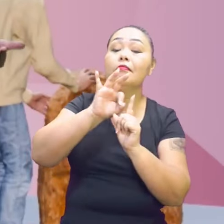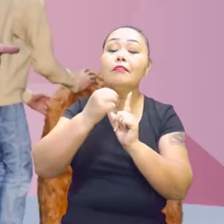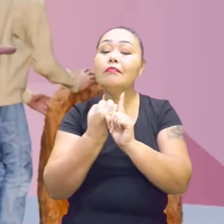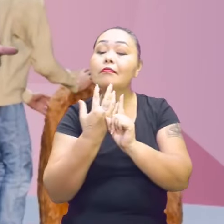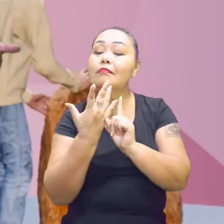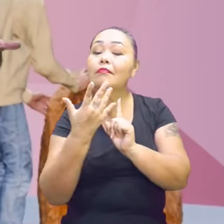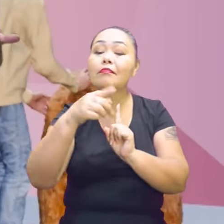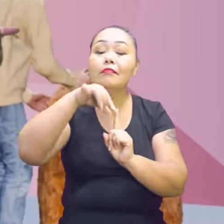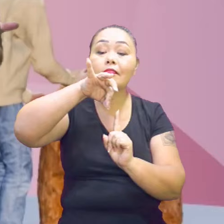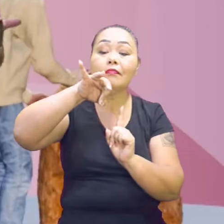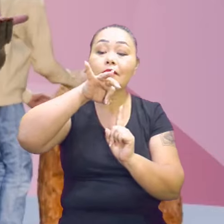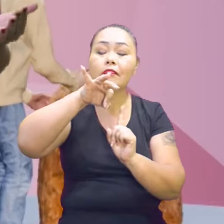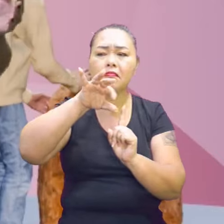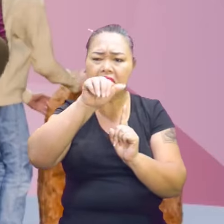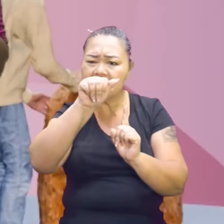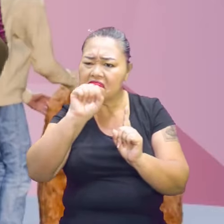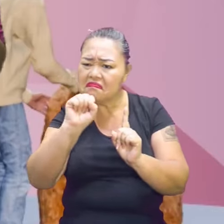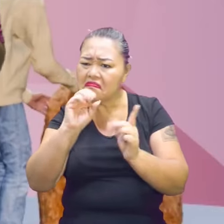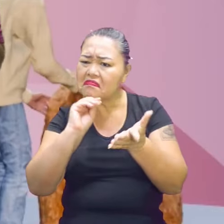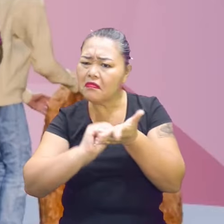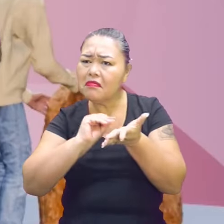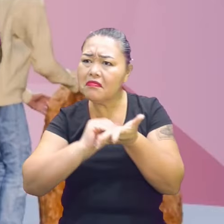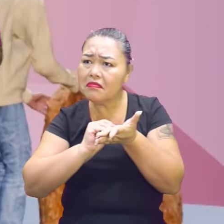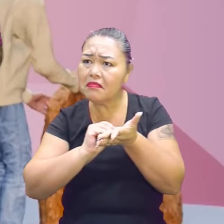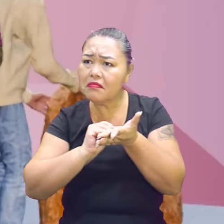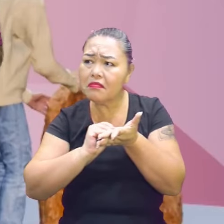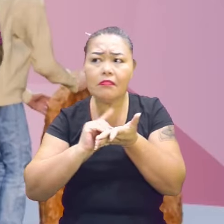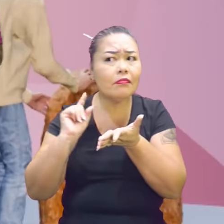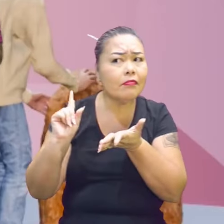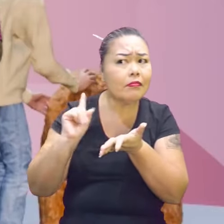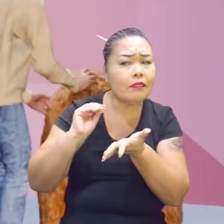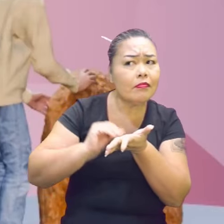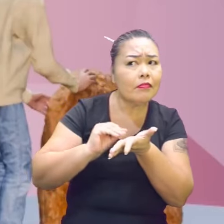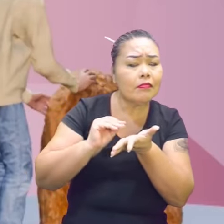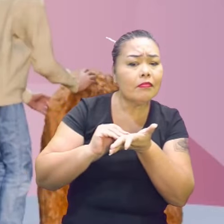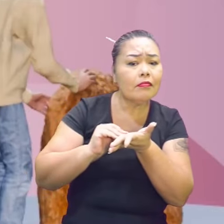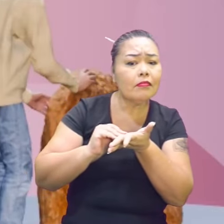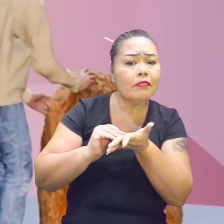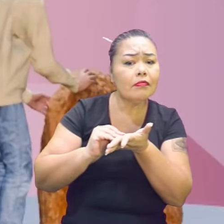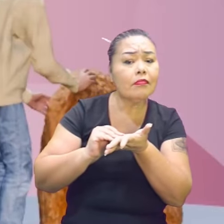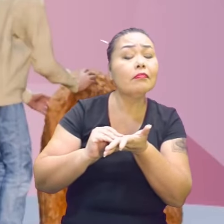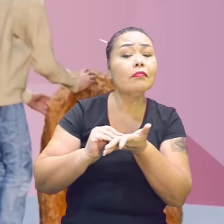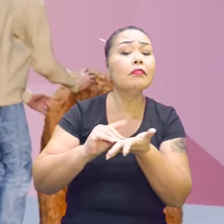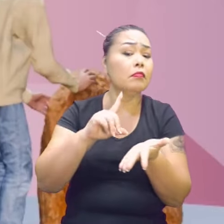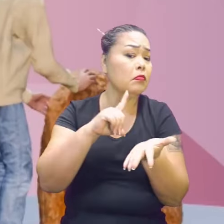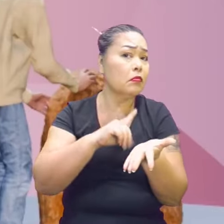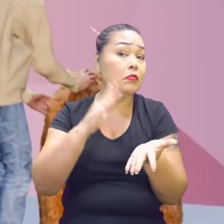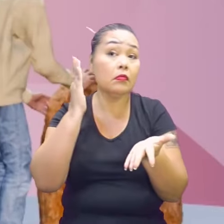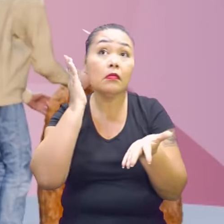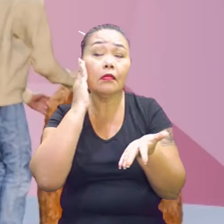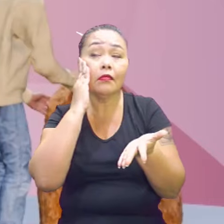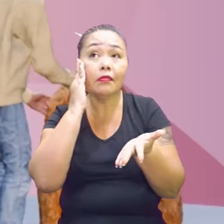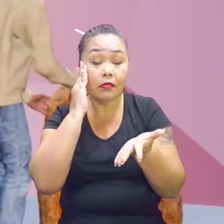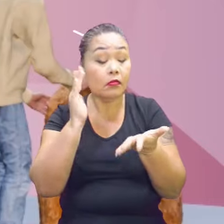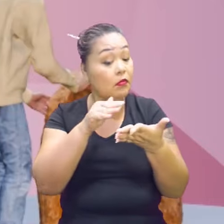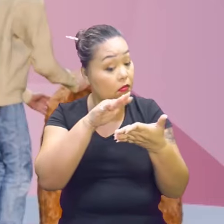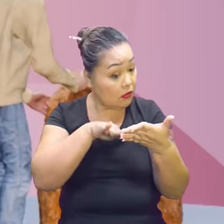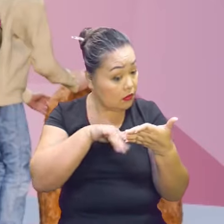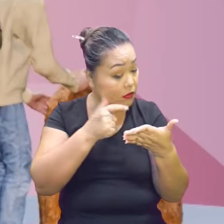mariposas. Será que não faltou alguma coisa? Embora eu tenha entendido o